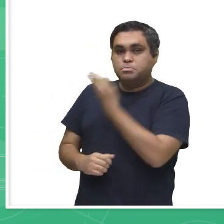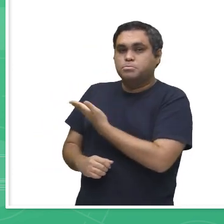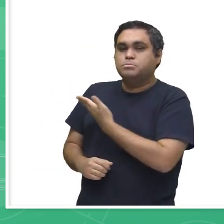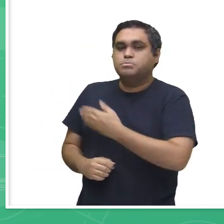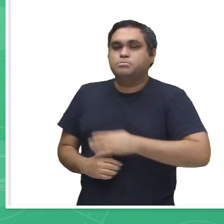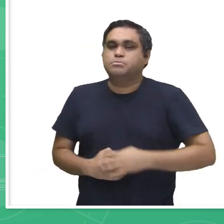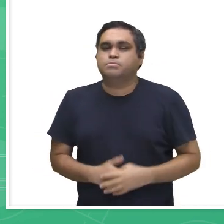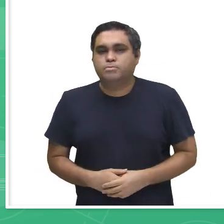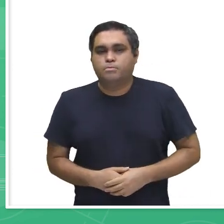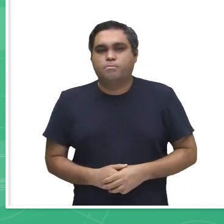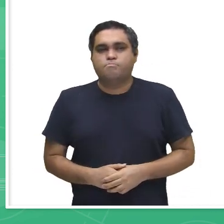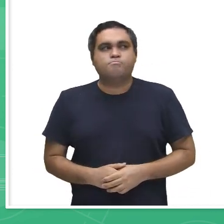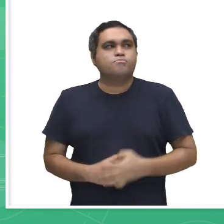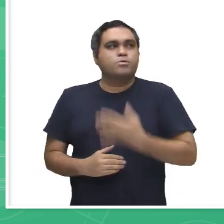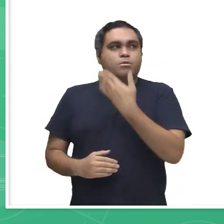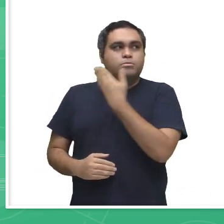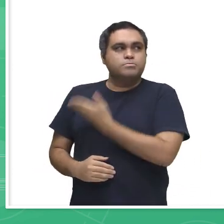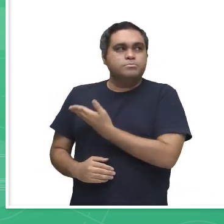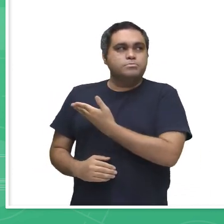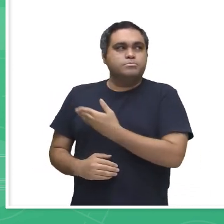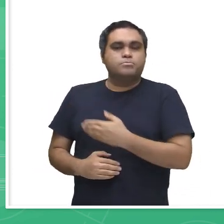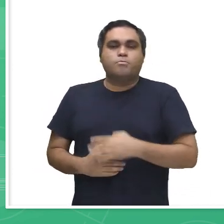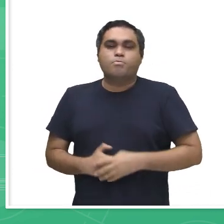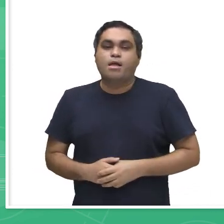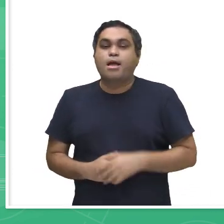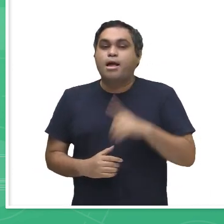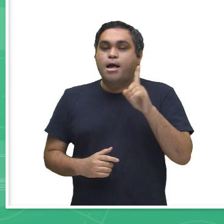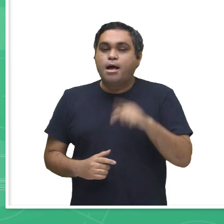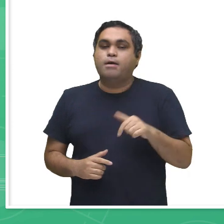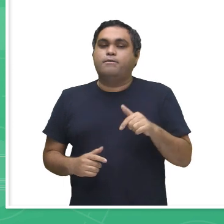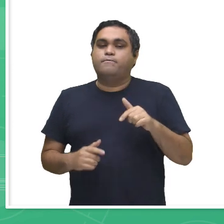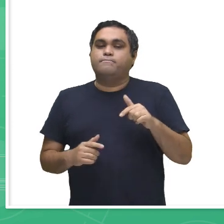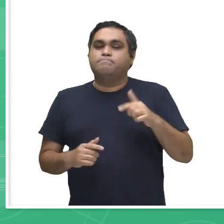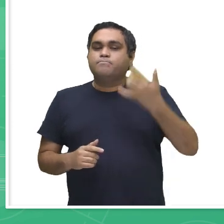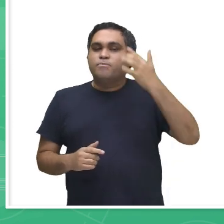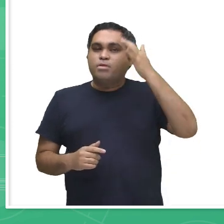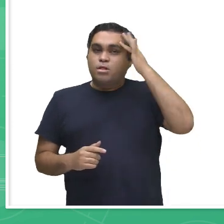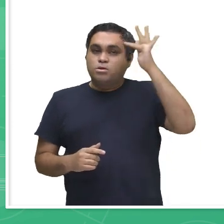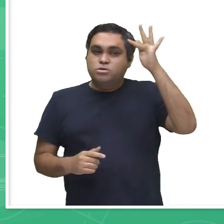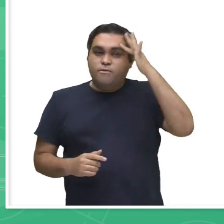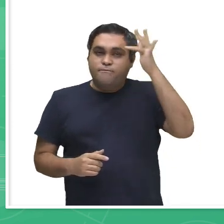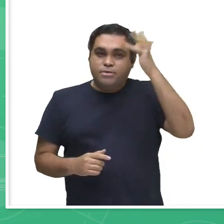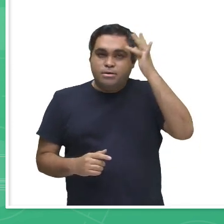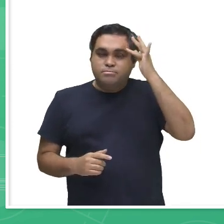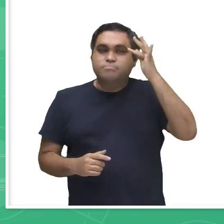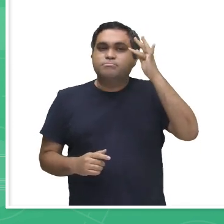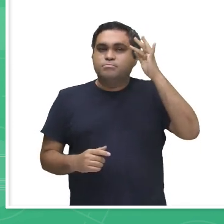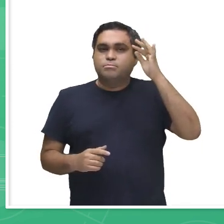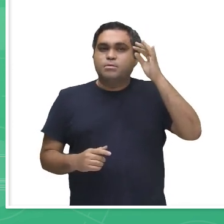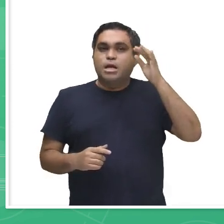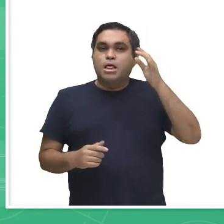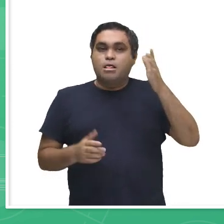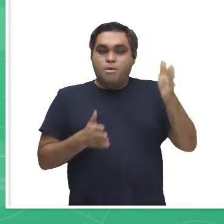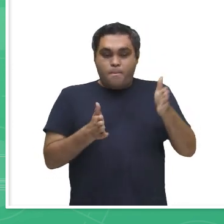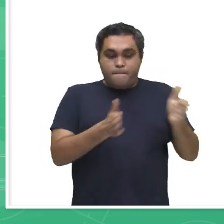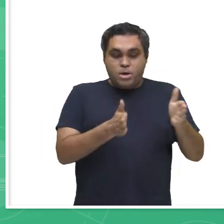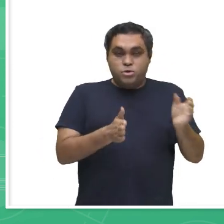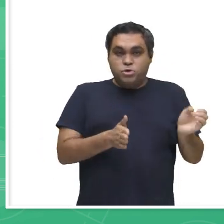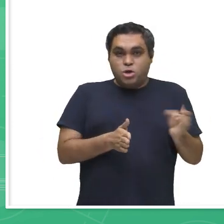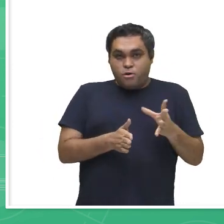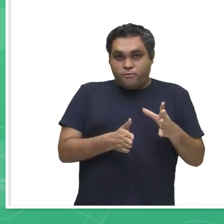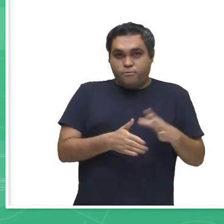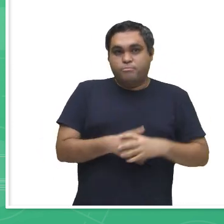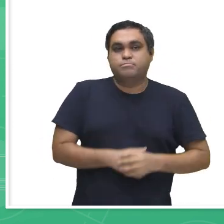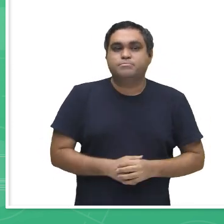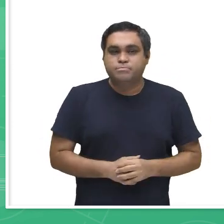A filosofia moderna é toda a filosofia desenvolvida na chamada Era Moderna, isso daí não tinha como errar, né?